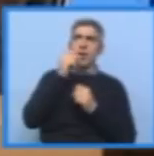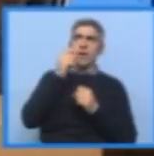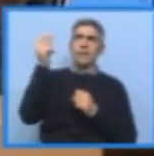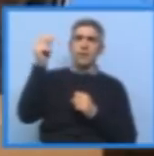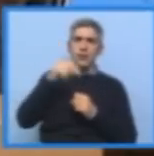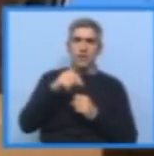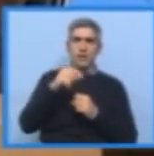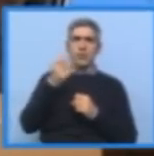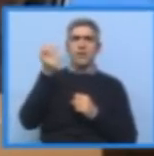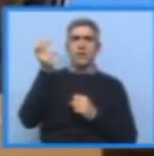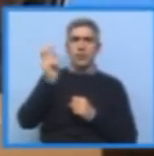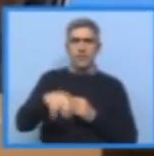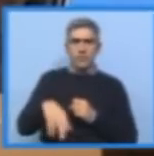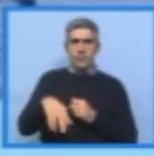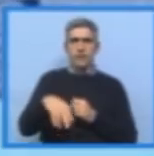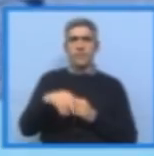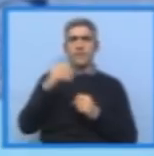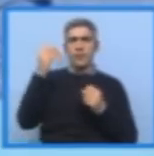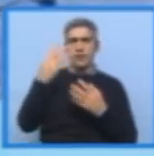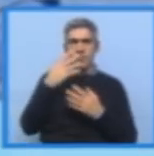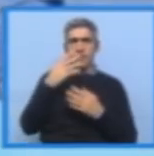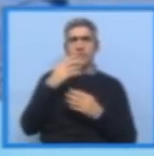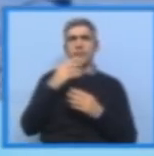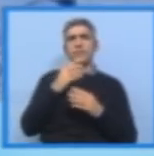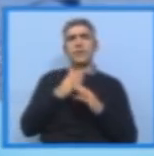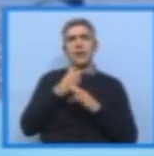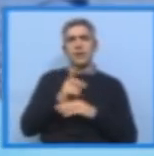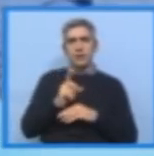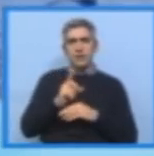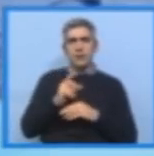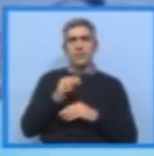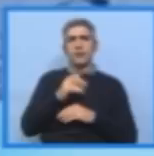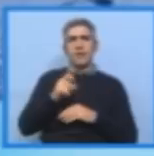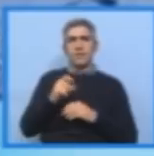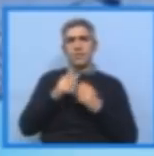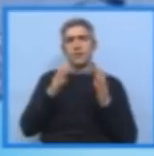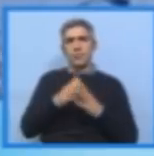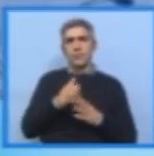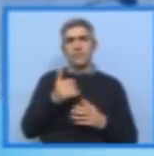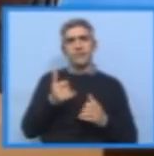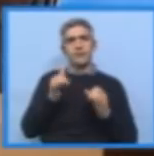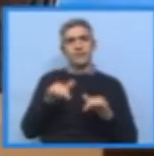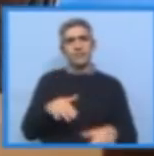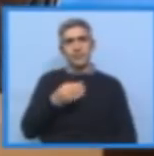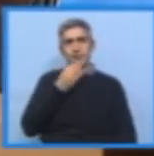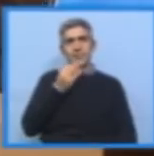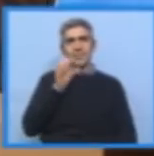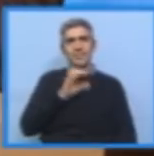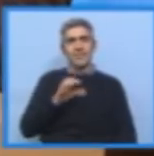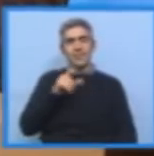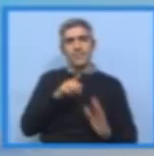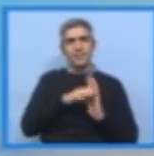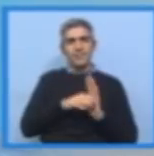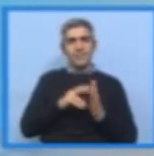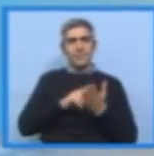Vieste, apareceste, ó luz inacessível. Paz a todos. Muito bem, assim terminamos da melhor forma este